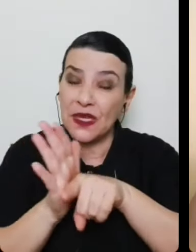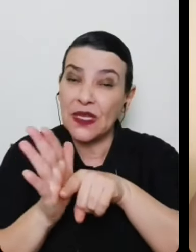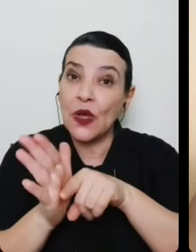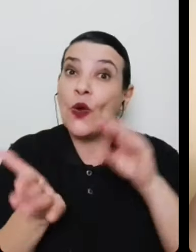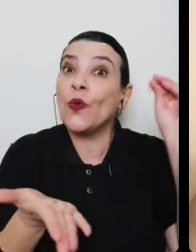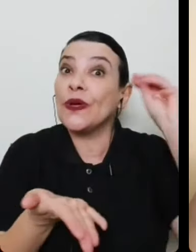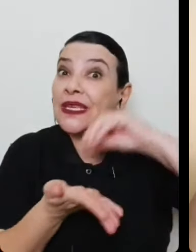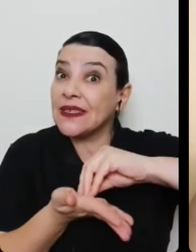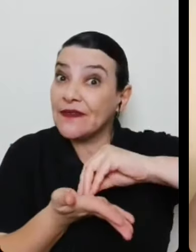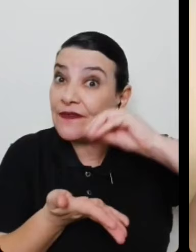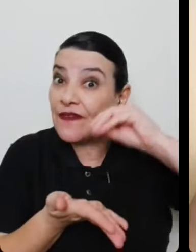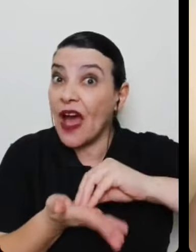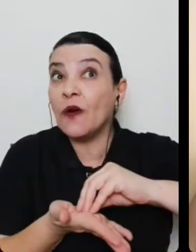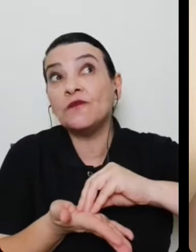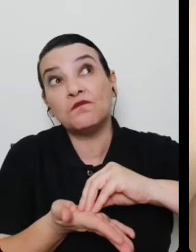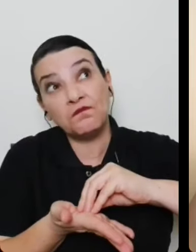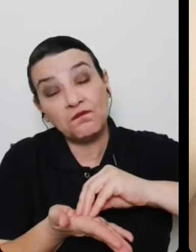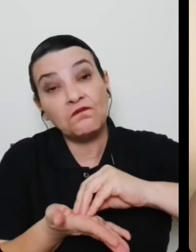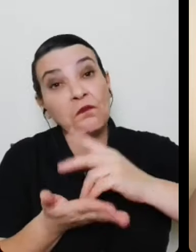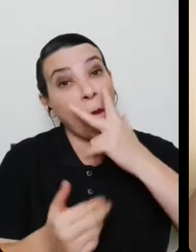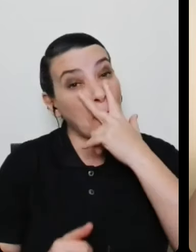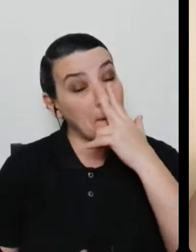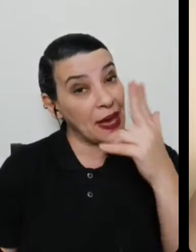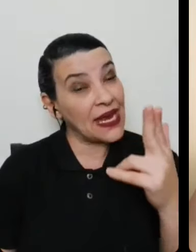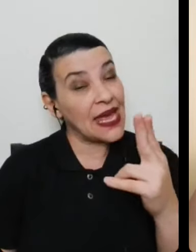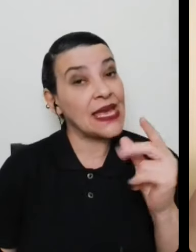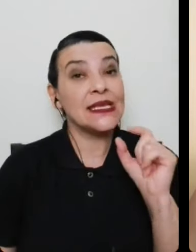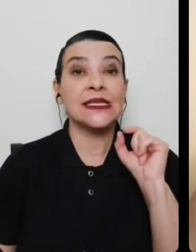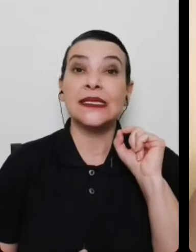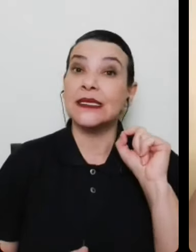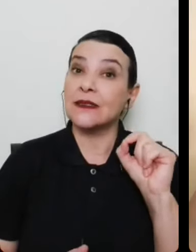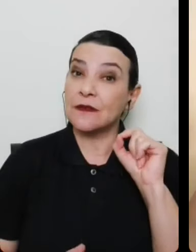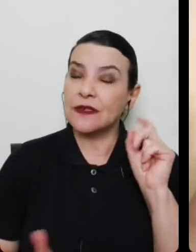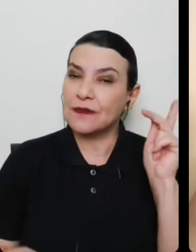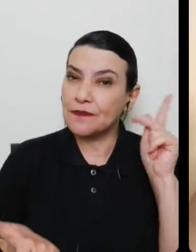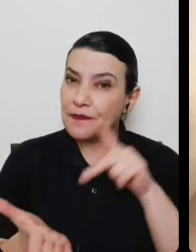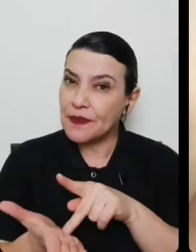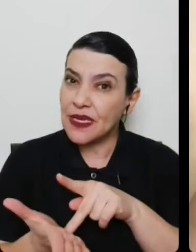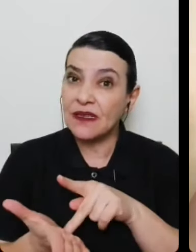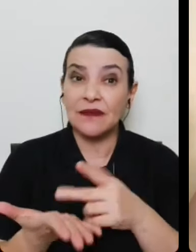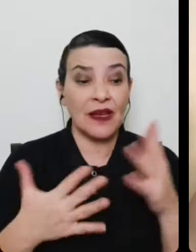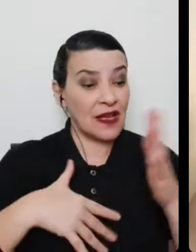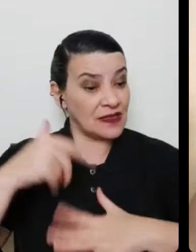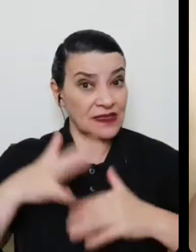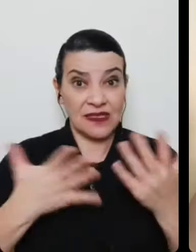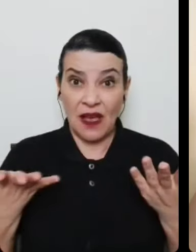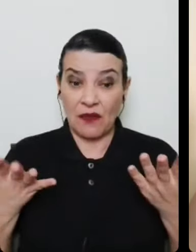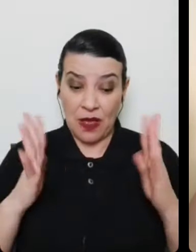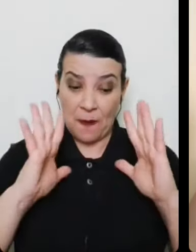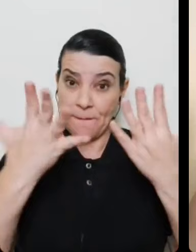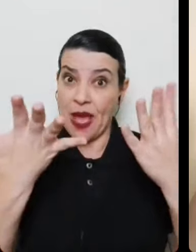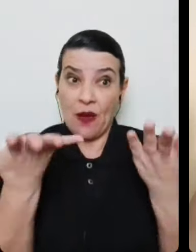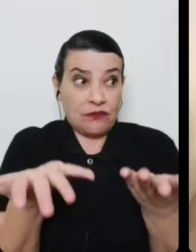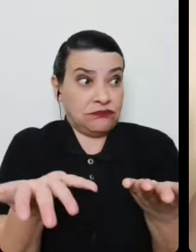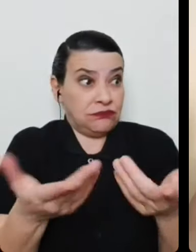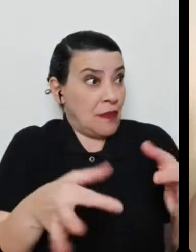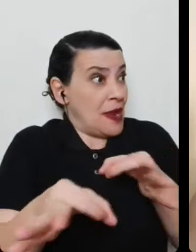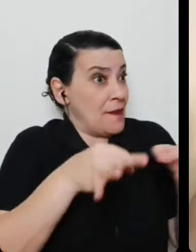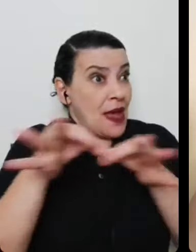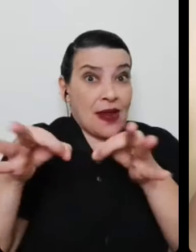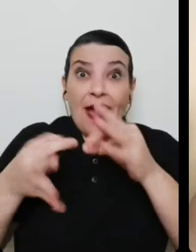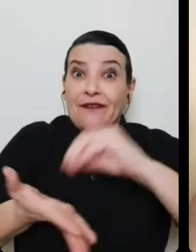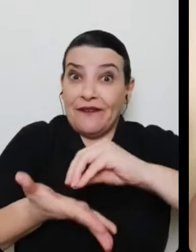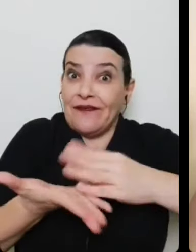falta, talvez, seja, o que falta mesmo é ação. É fazer a coisa acontecer. Bom, tem